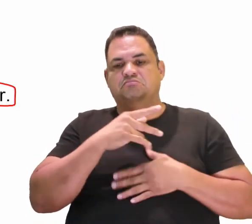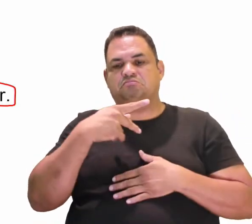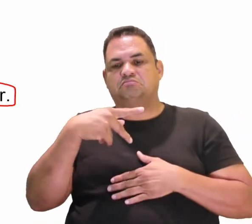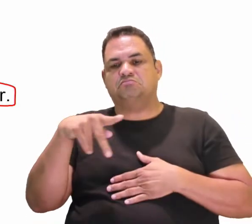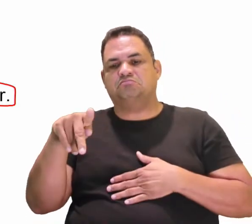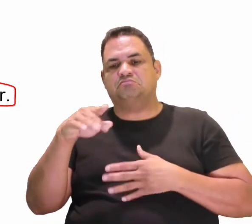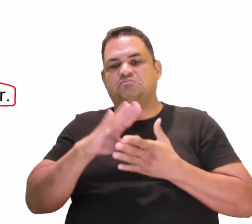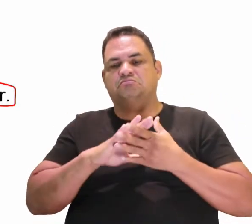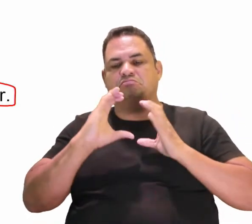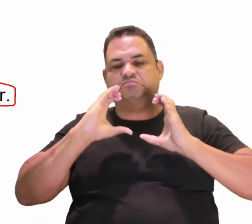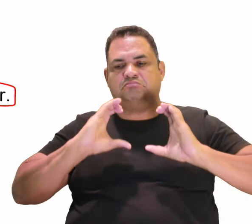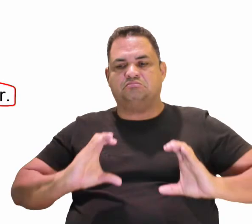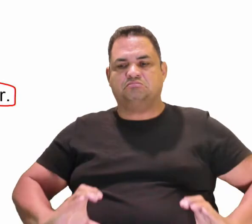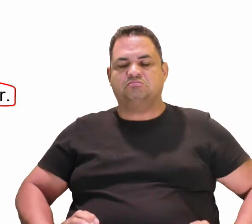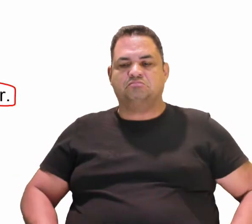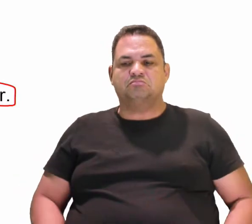seu